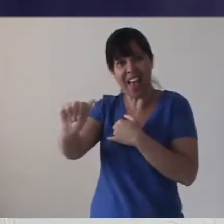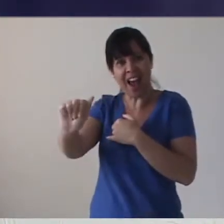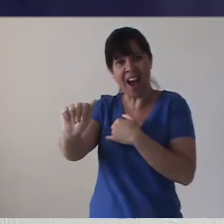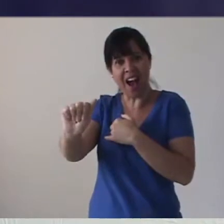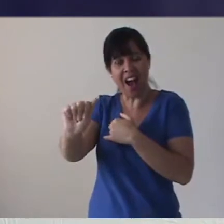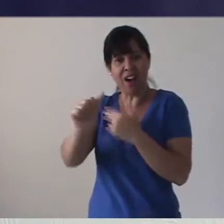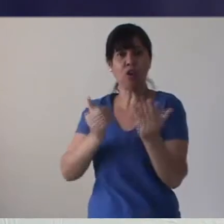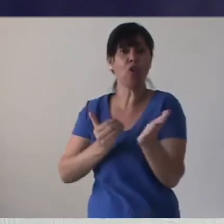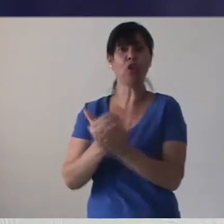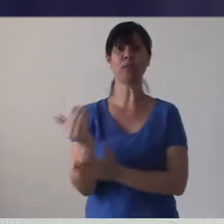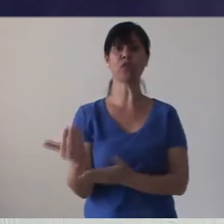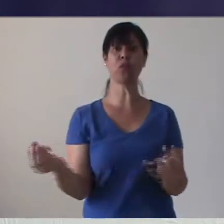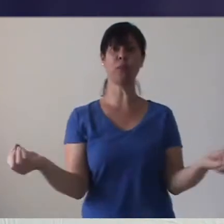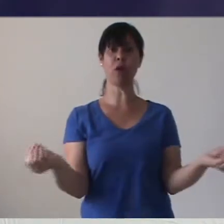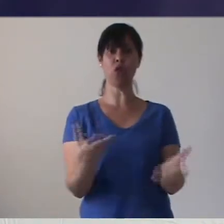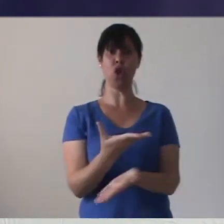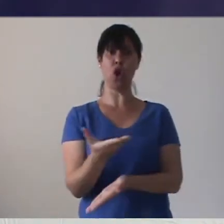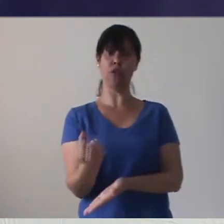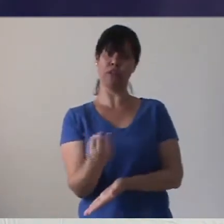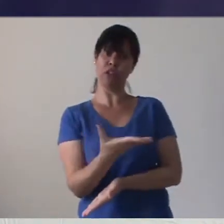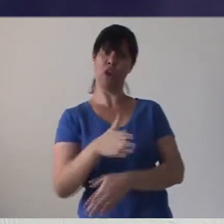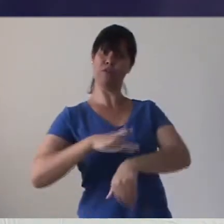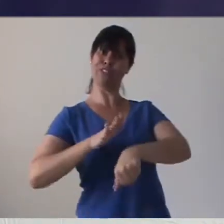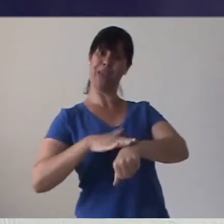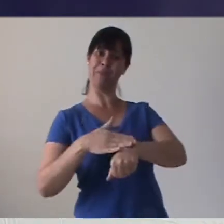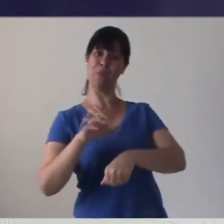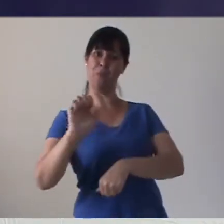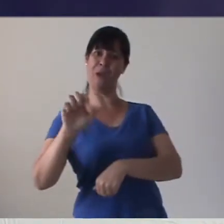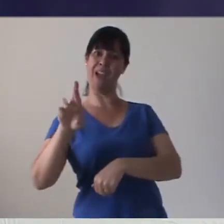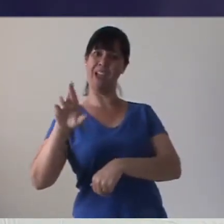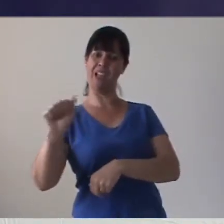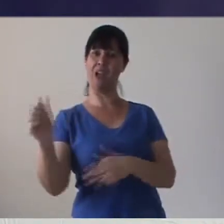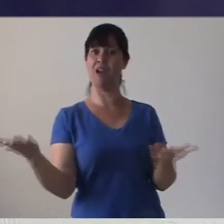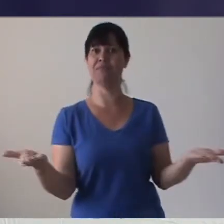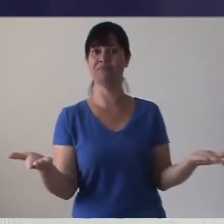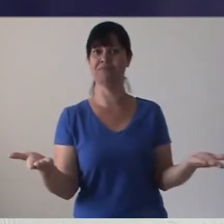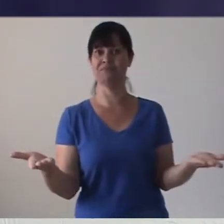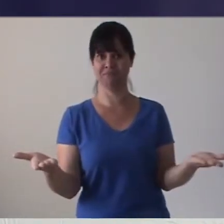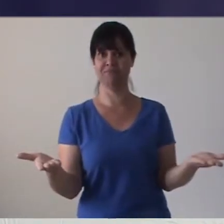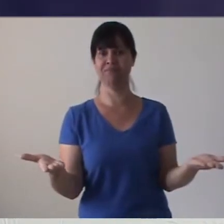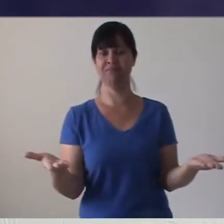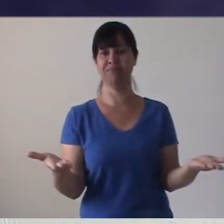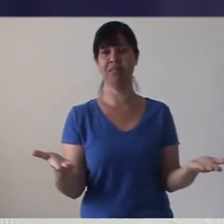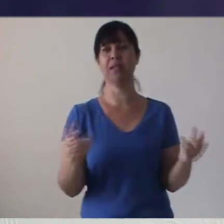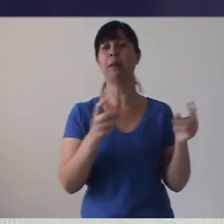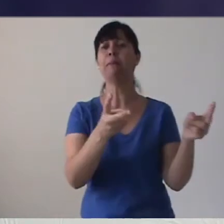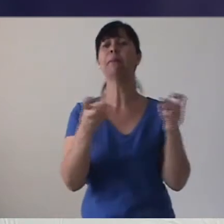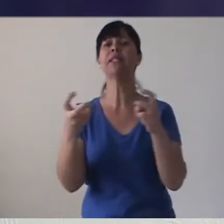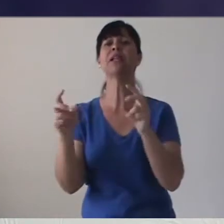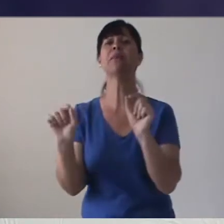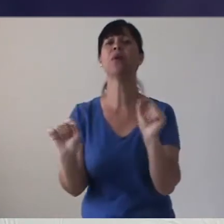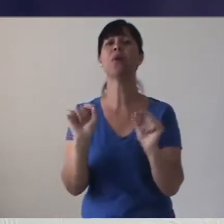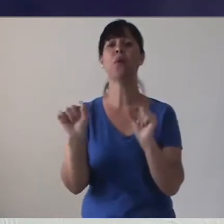nós agora passamos para uma nova era. Era essa onde se percebeu que